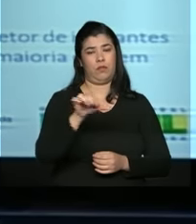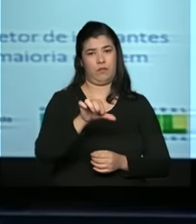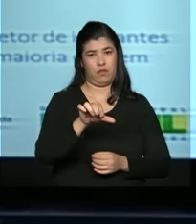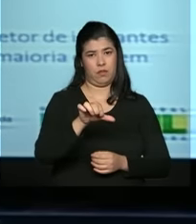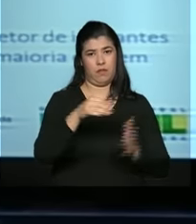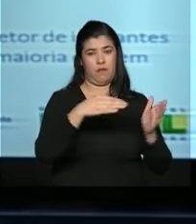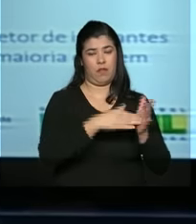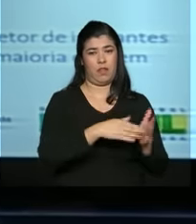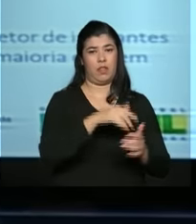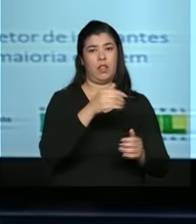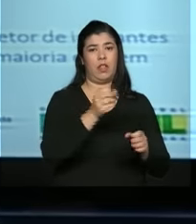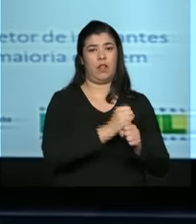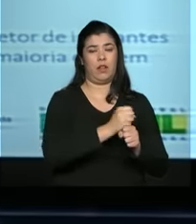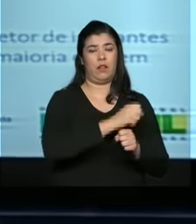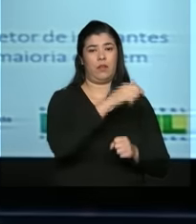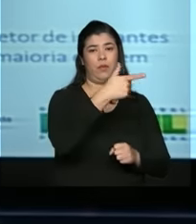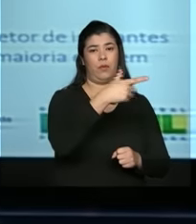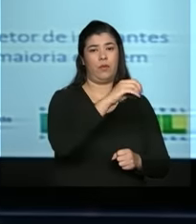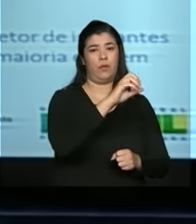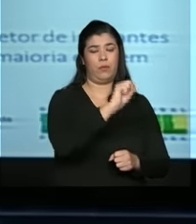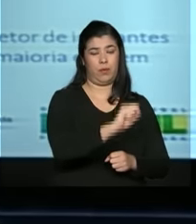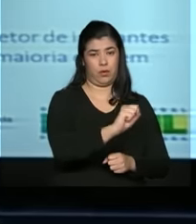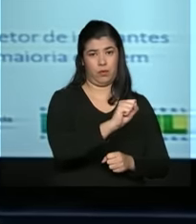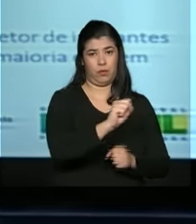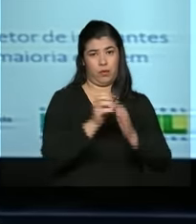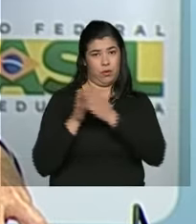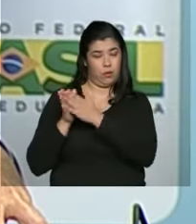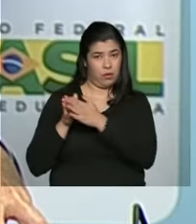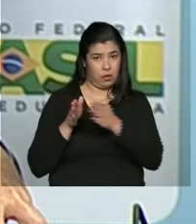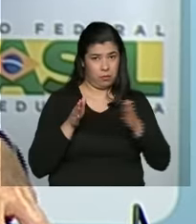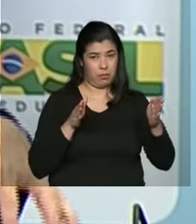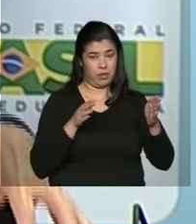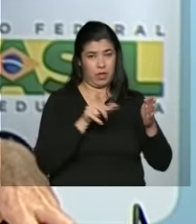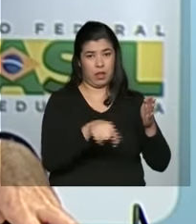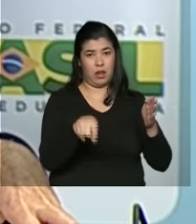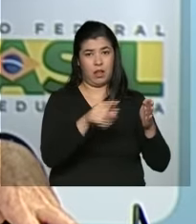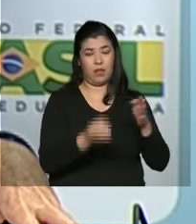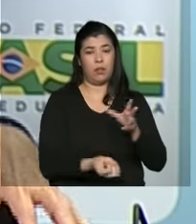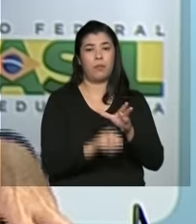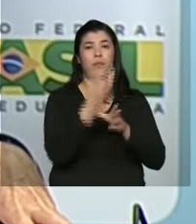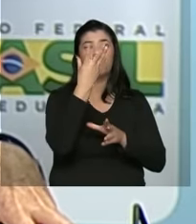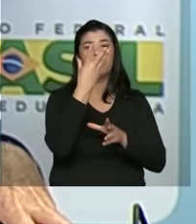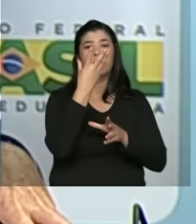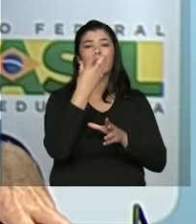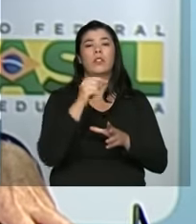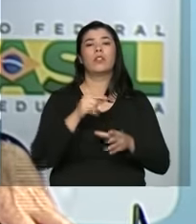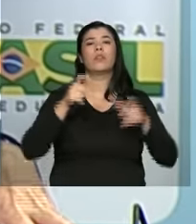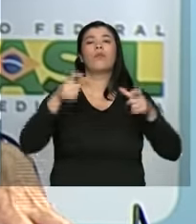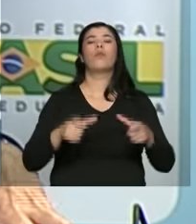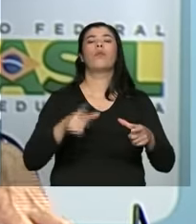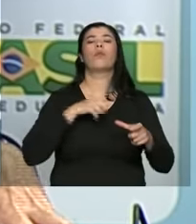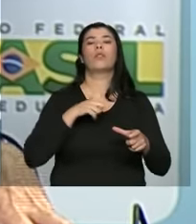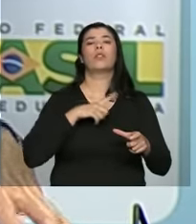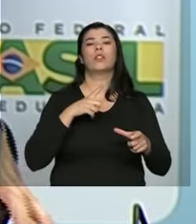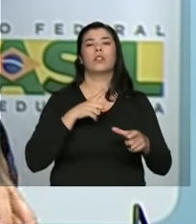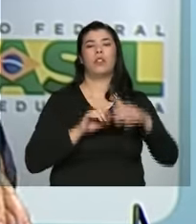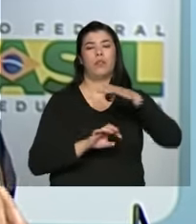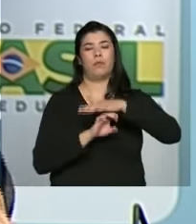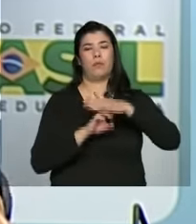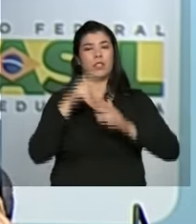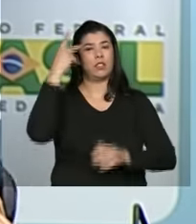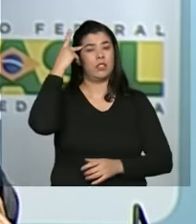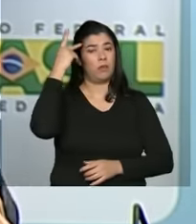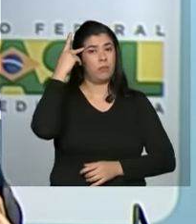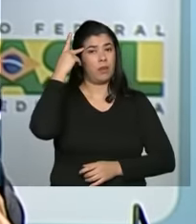a 2008 a maioria dessas empresas estão concentradas em São Paulo no Estado de São Paulo e em particular no